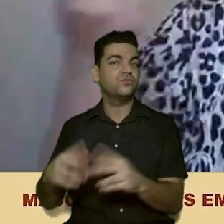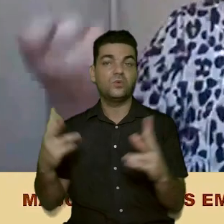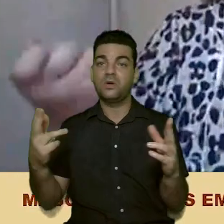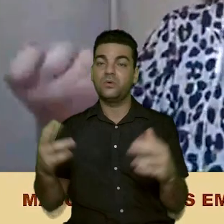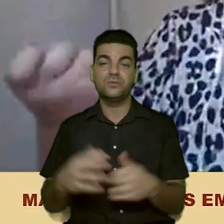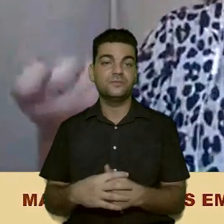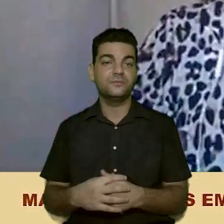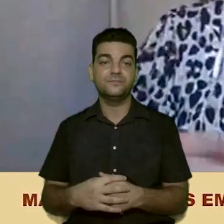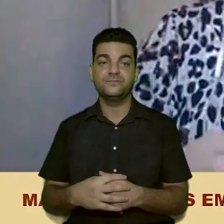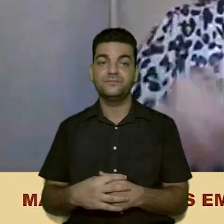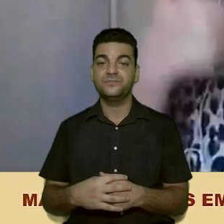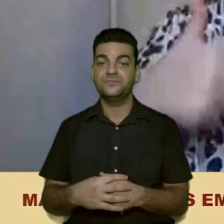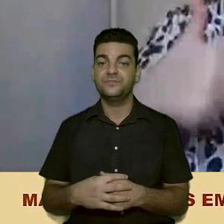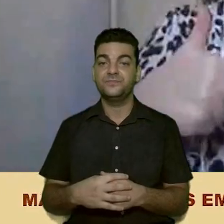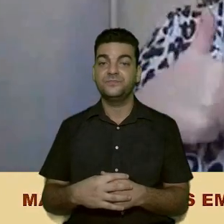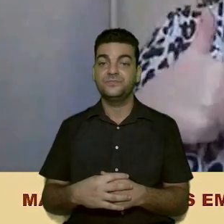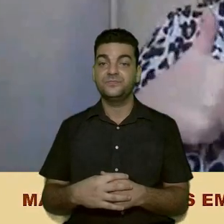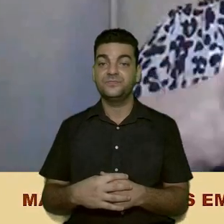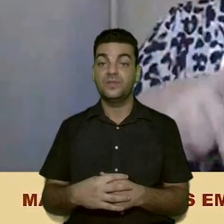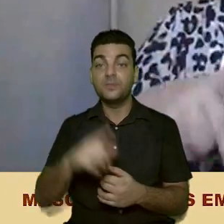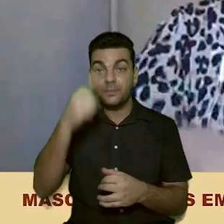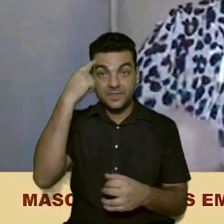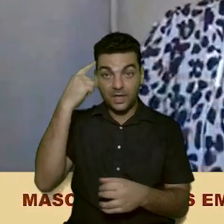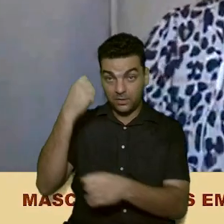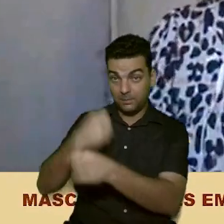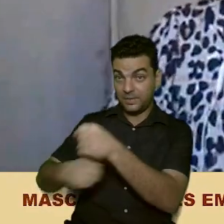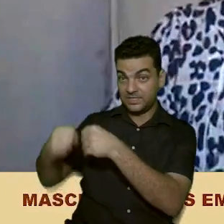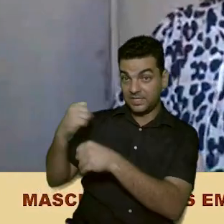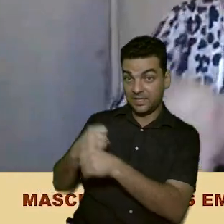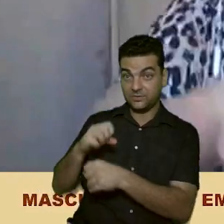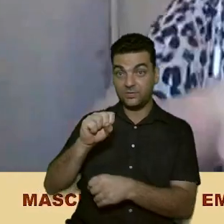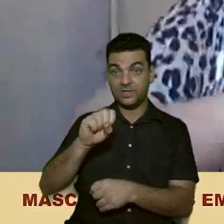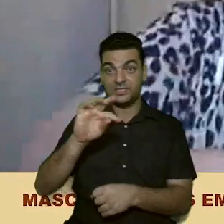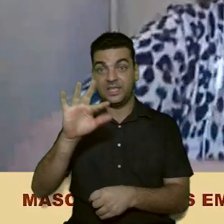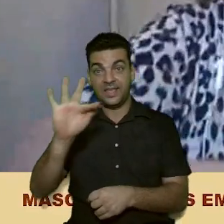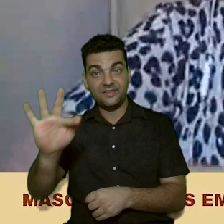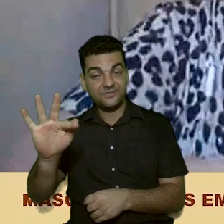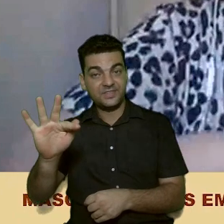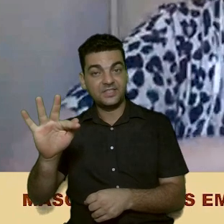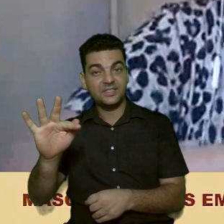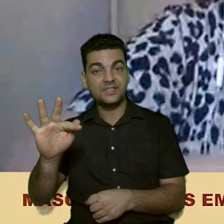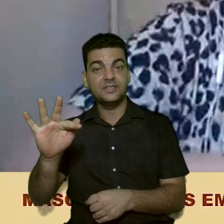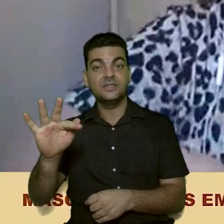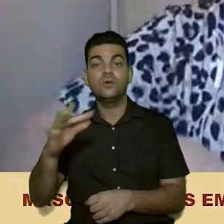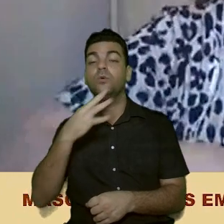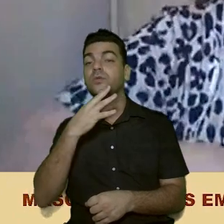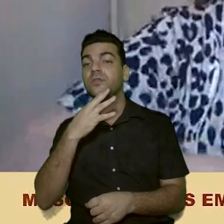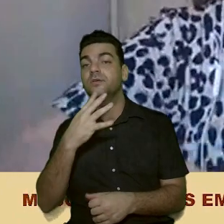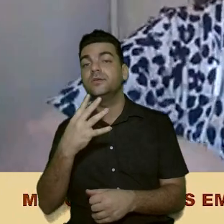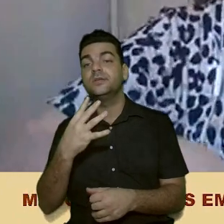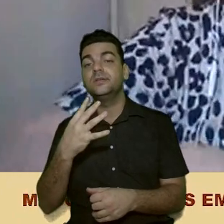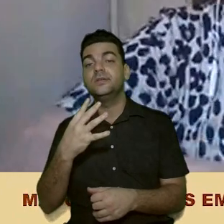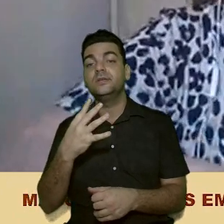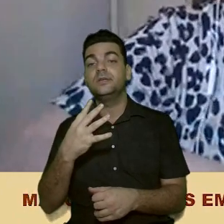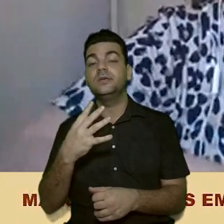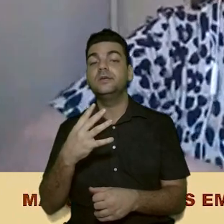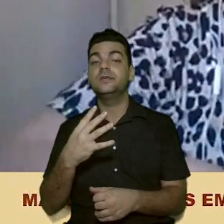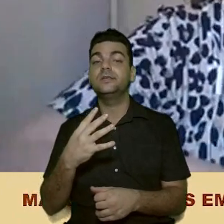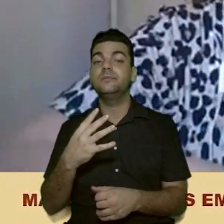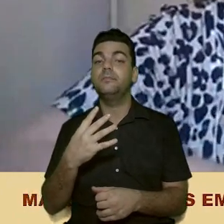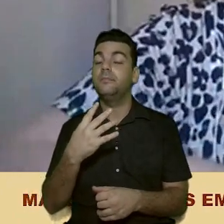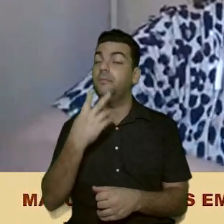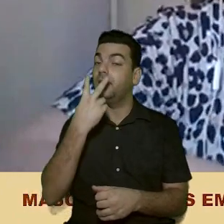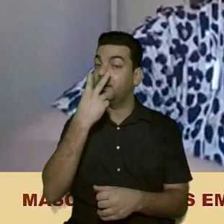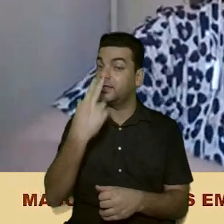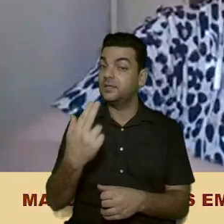utilizando ainda hoje. No ano passado, o STF reconheceu a validade desse veredito, né, do veredito